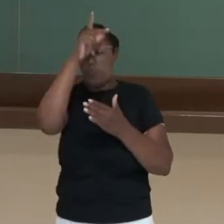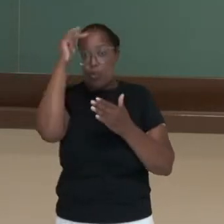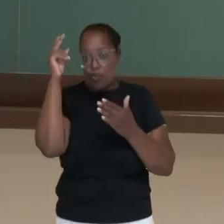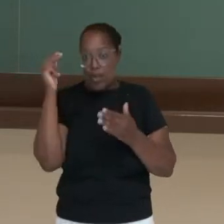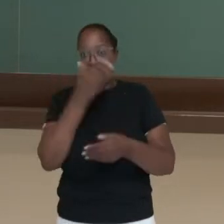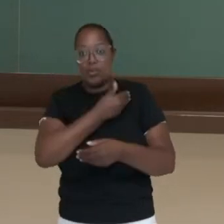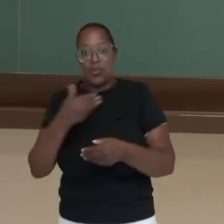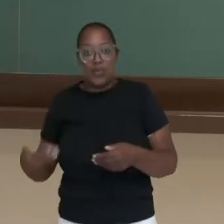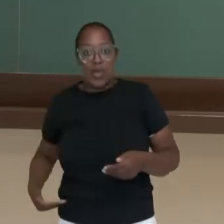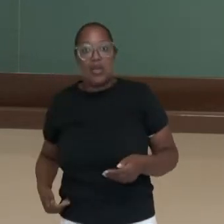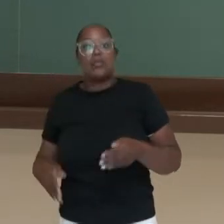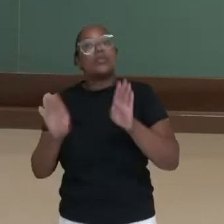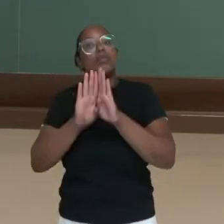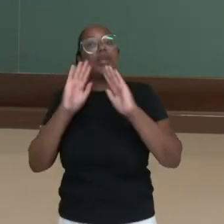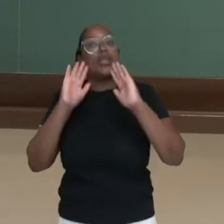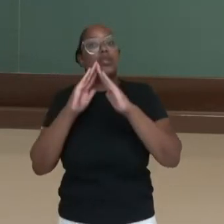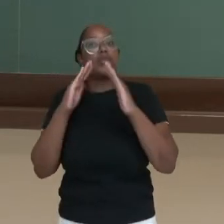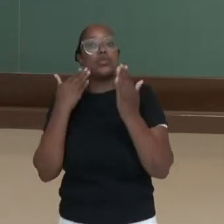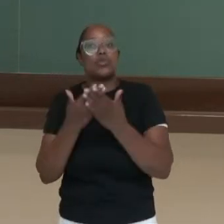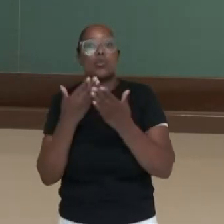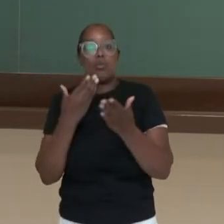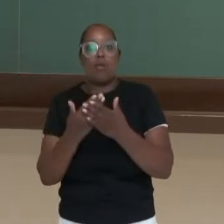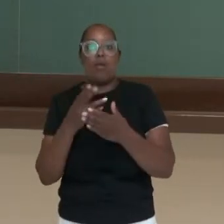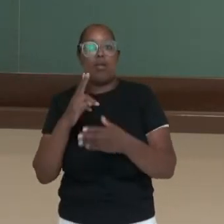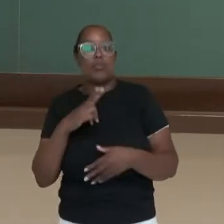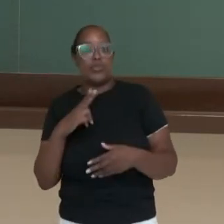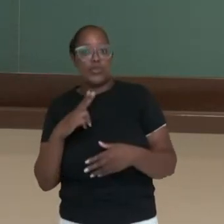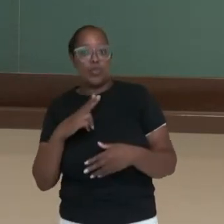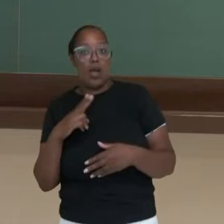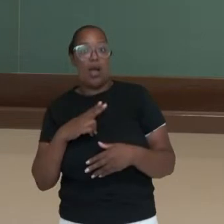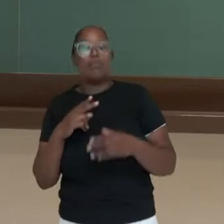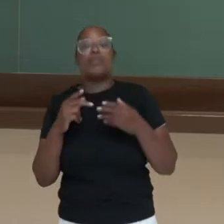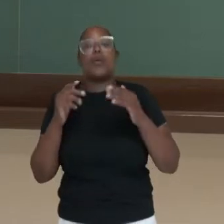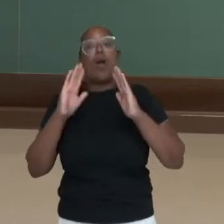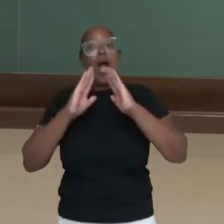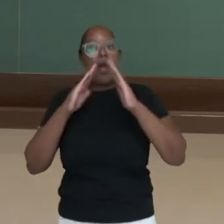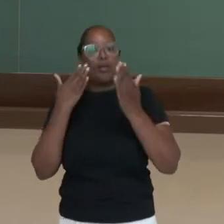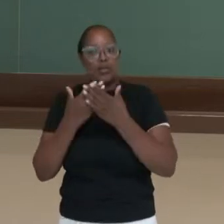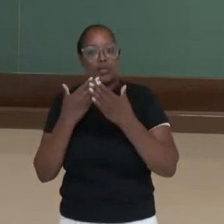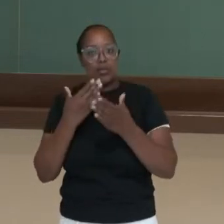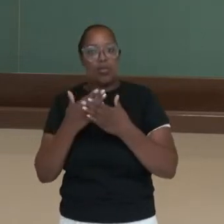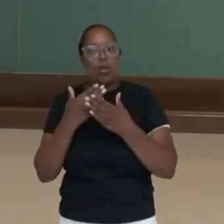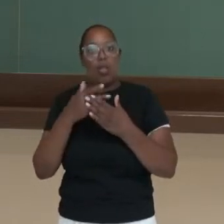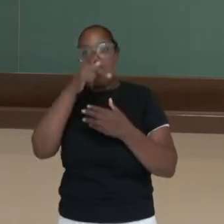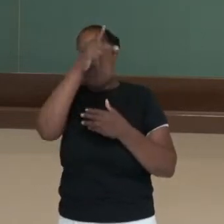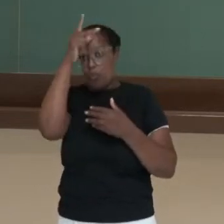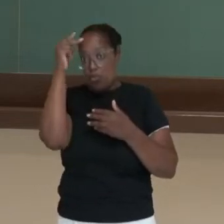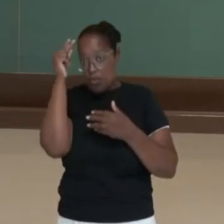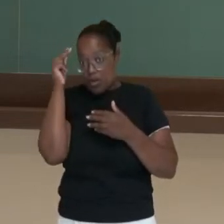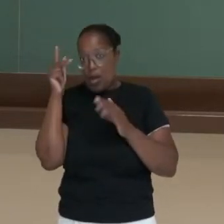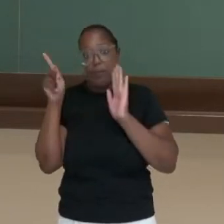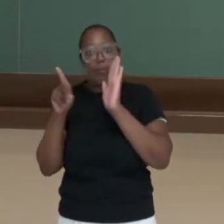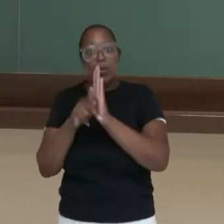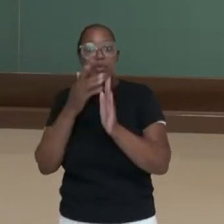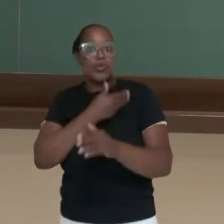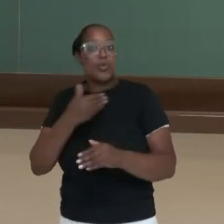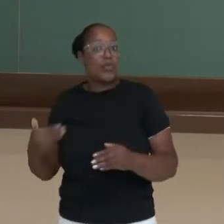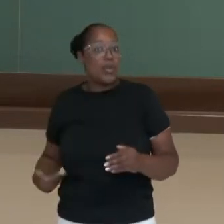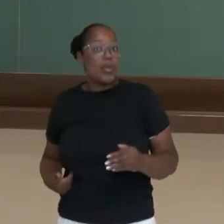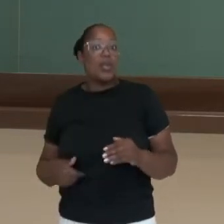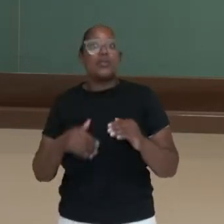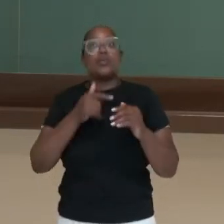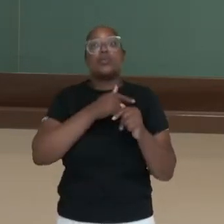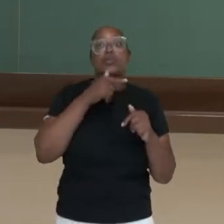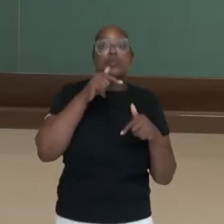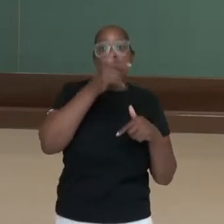escola pública é de responsabilidade do Estado, né? A manutenção do Estado, os teus professores são funcionários do